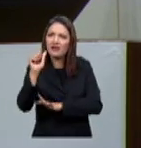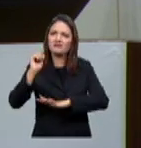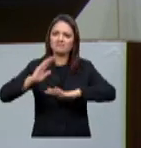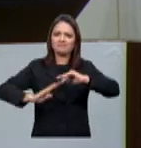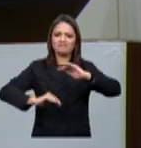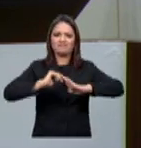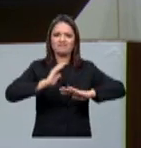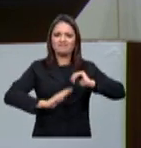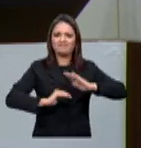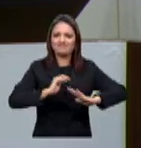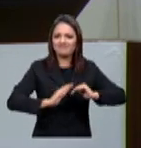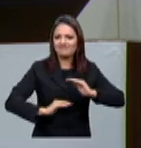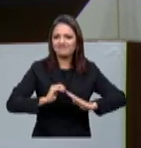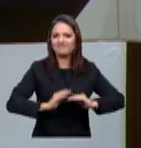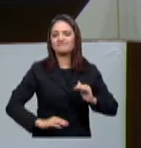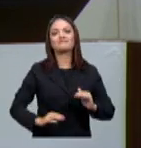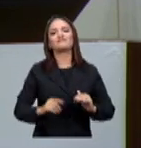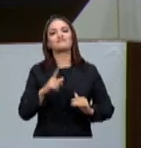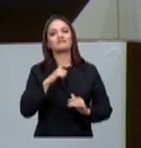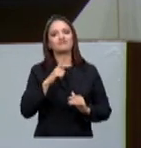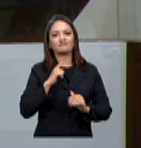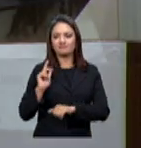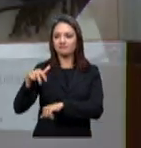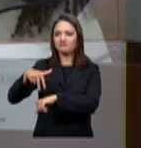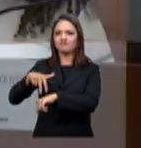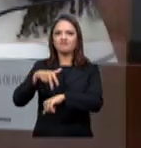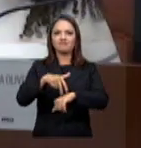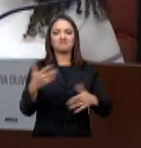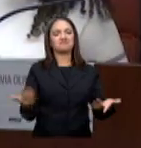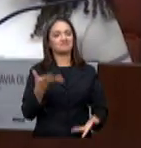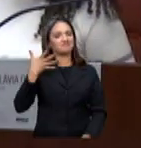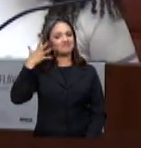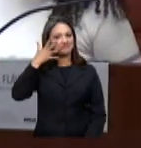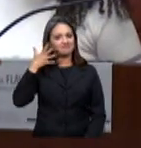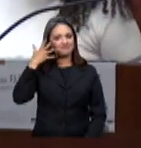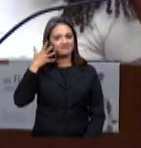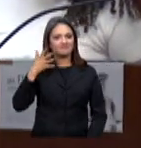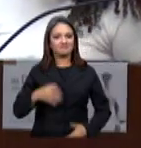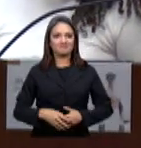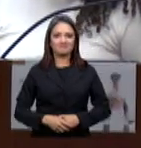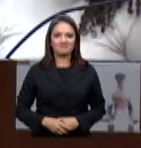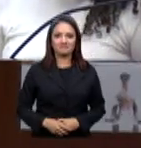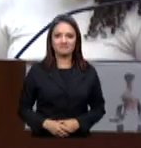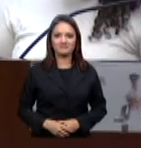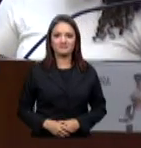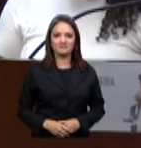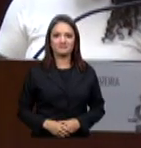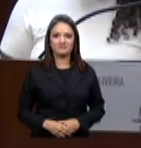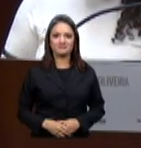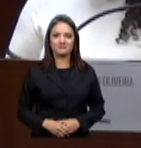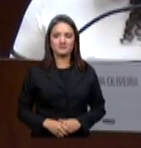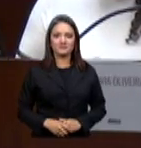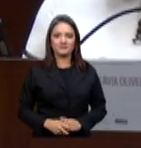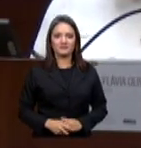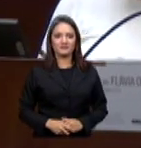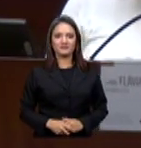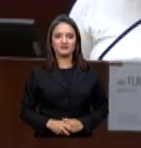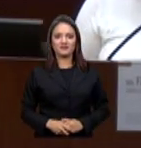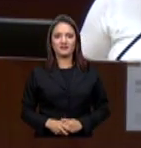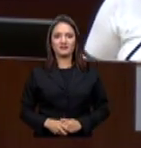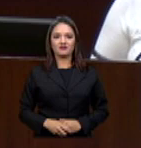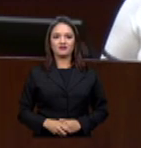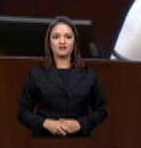quanto aquelas que estão compondo os diversos painéis de hoje eu quero pegar um gancho do que